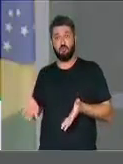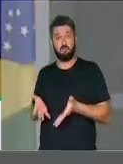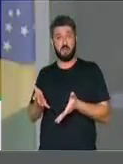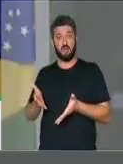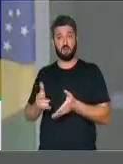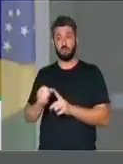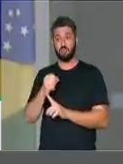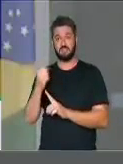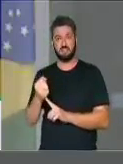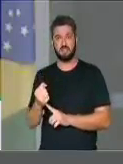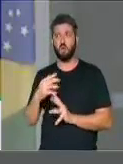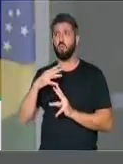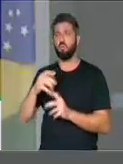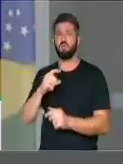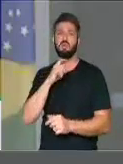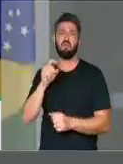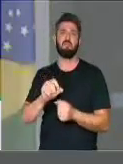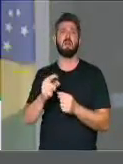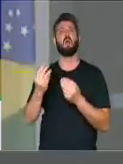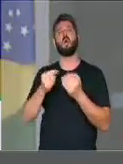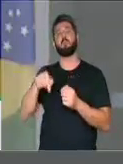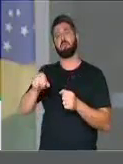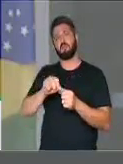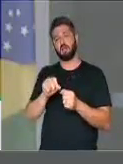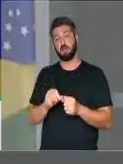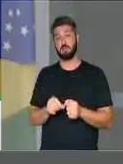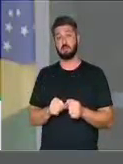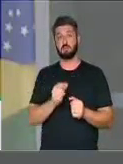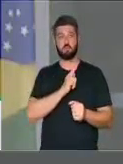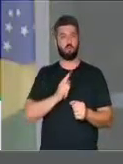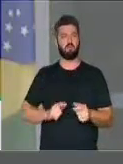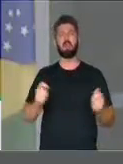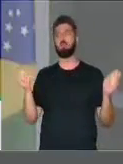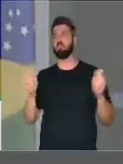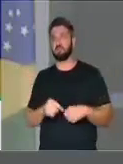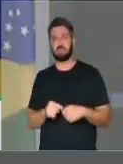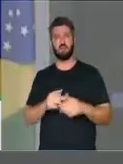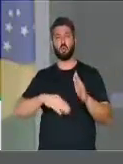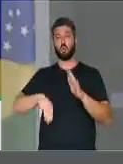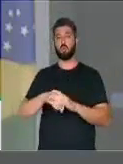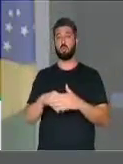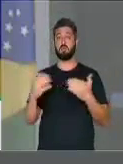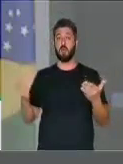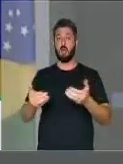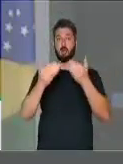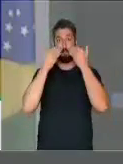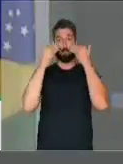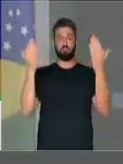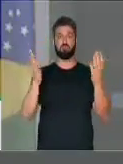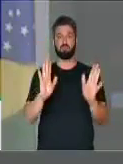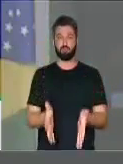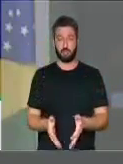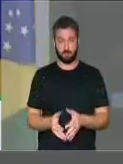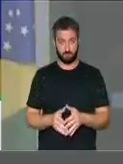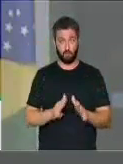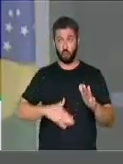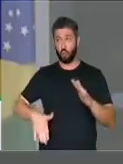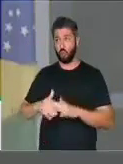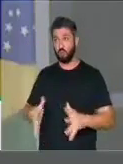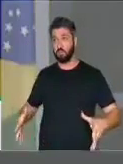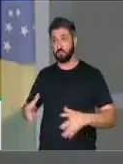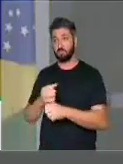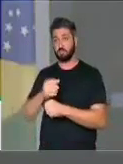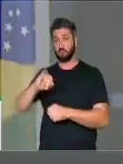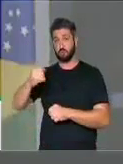mundo faz isso. No governo foi possível e tudo foi possível, e a verdade agora está vindo à tona. Ao todo, a